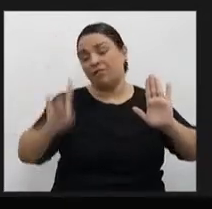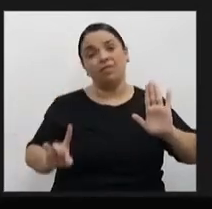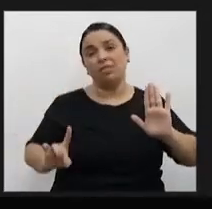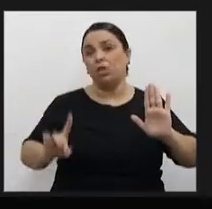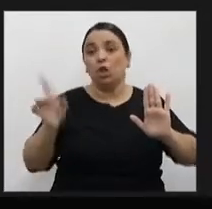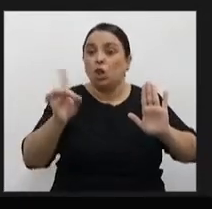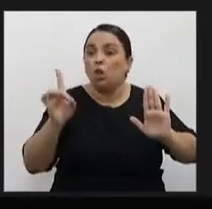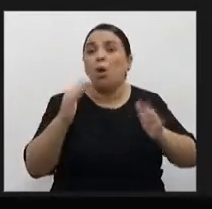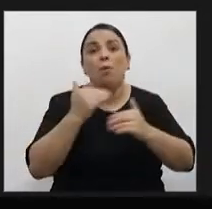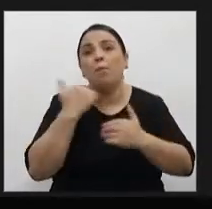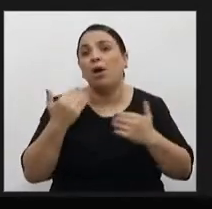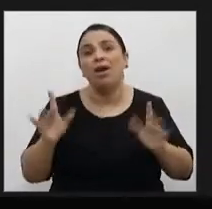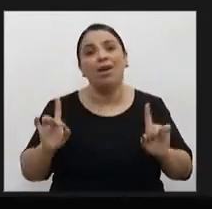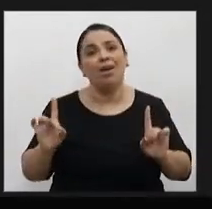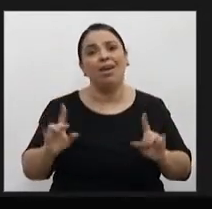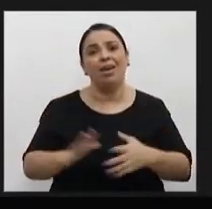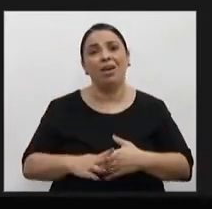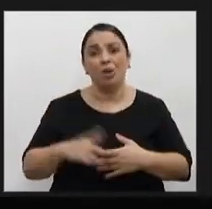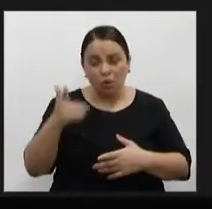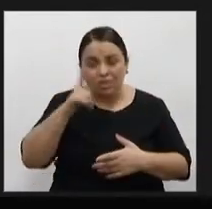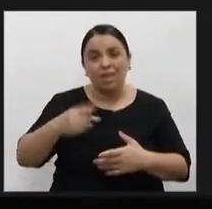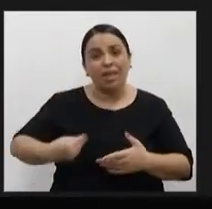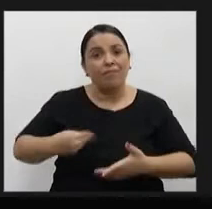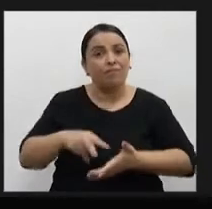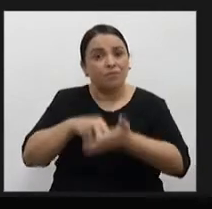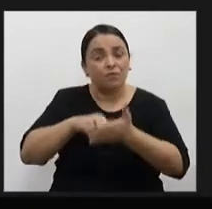uma deputada que falou que